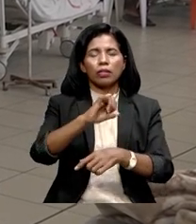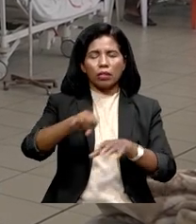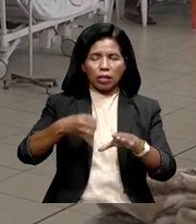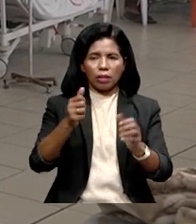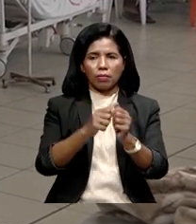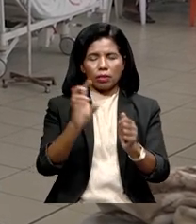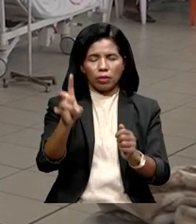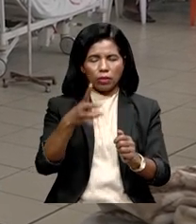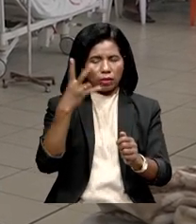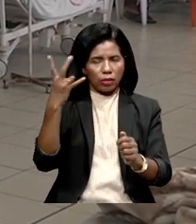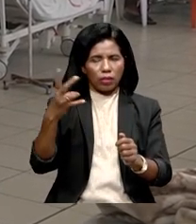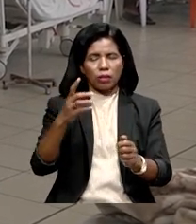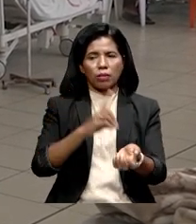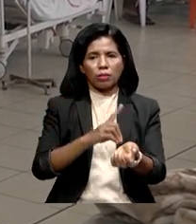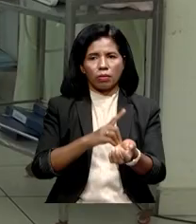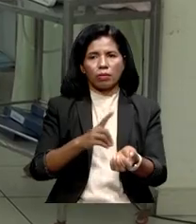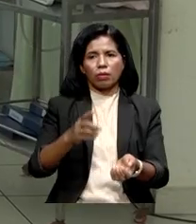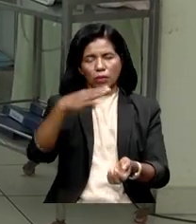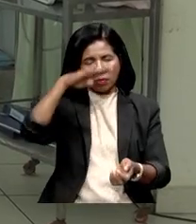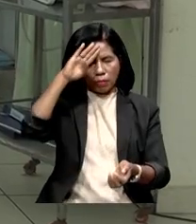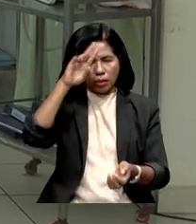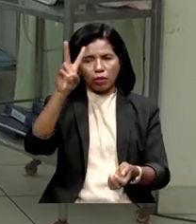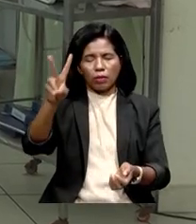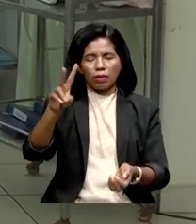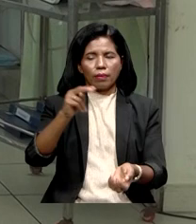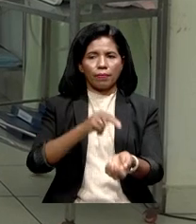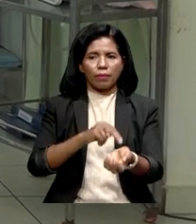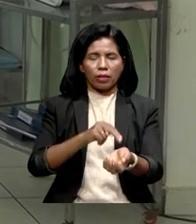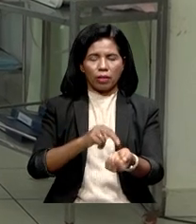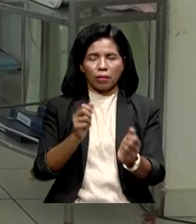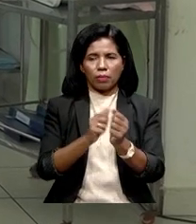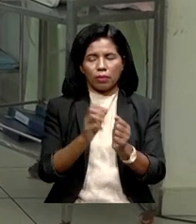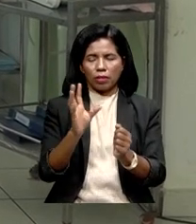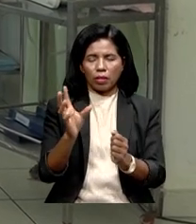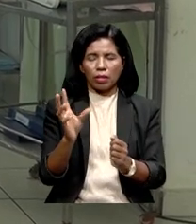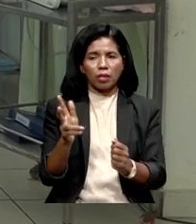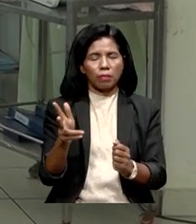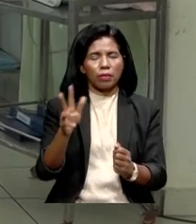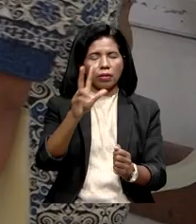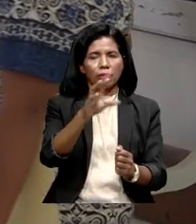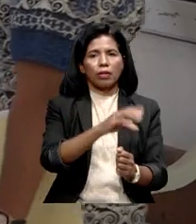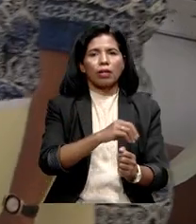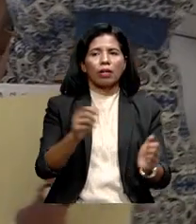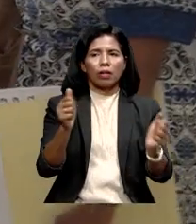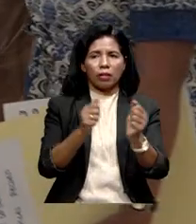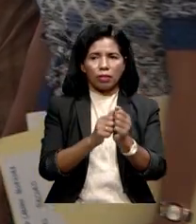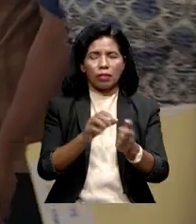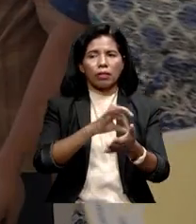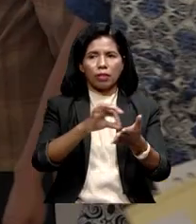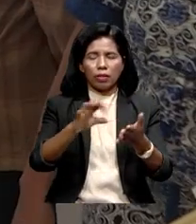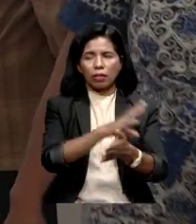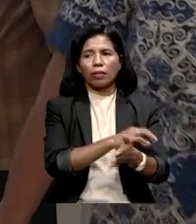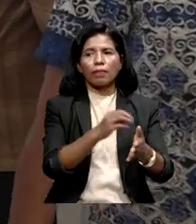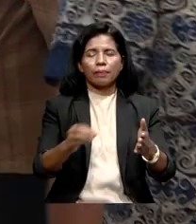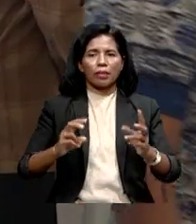Sunhito, médico cubano na rua, enfermeiros na Tolore Sunualo, nebe composto russi permanente ho contratado no